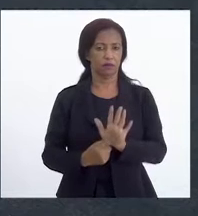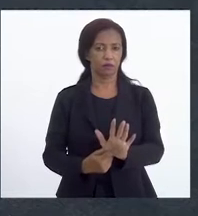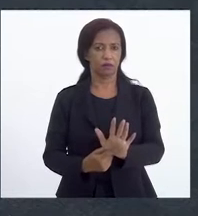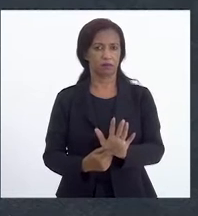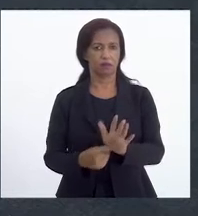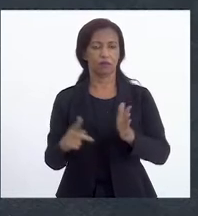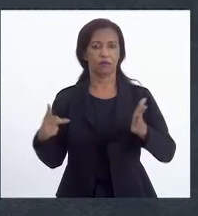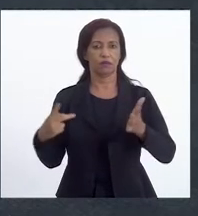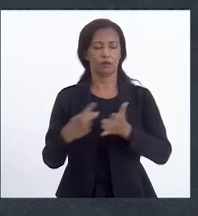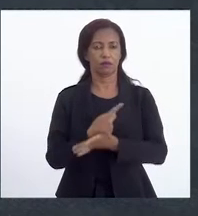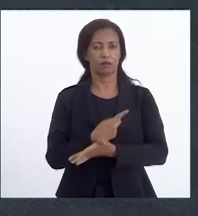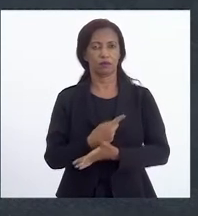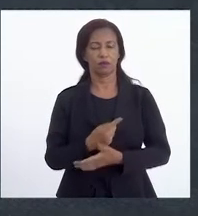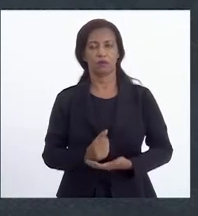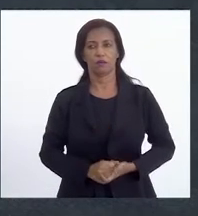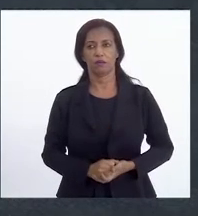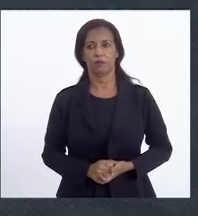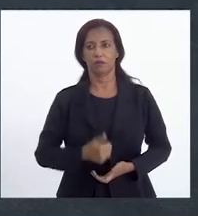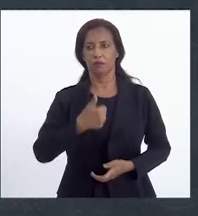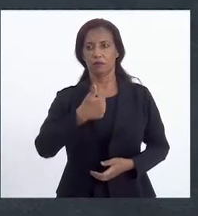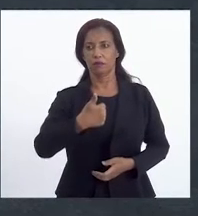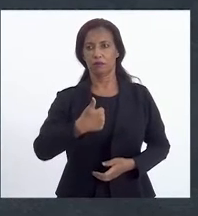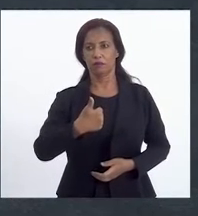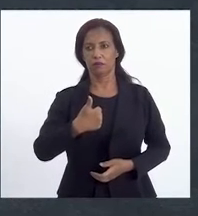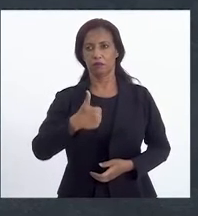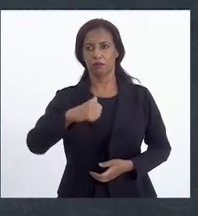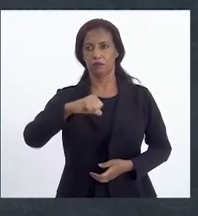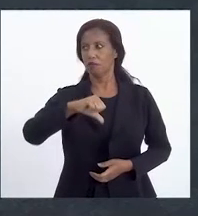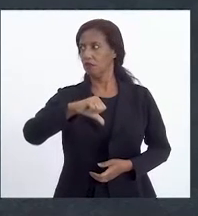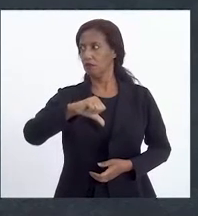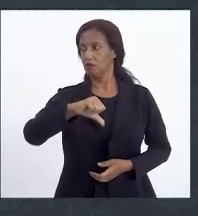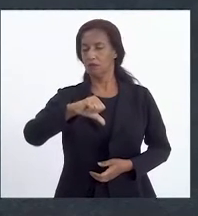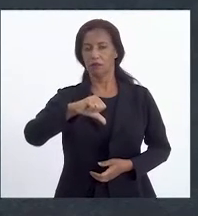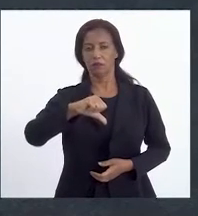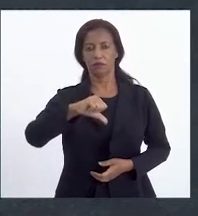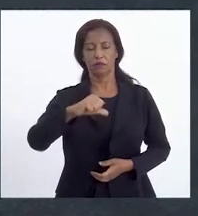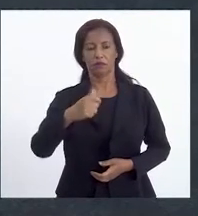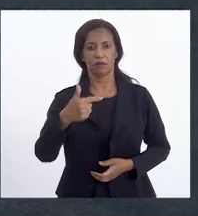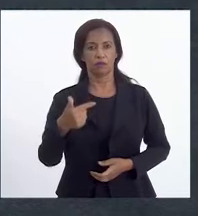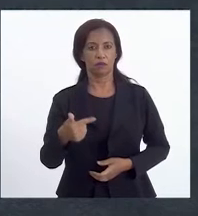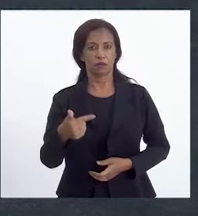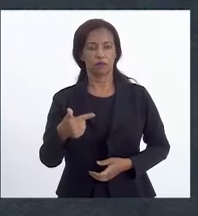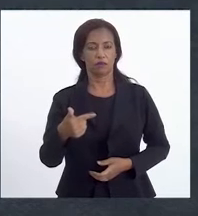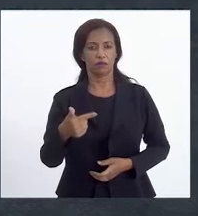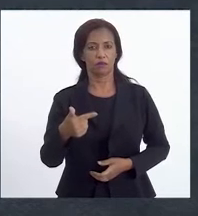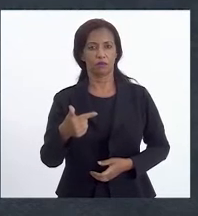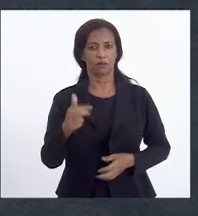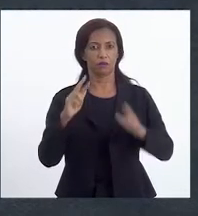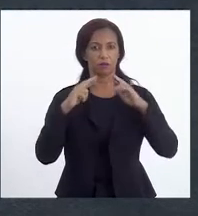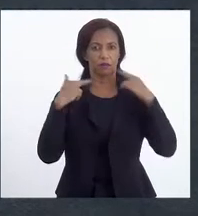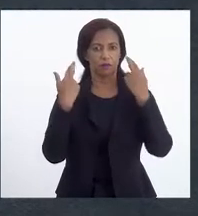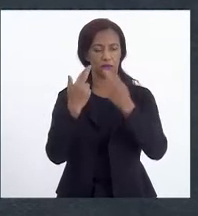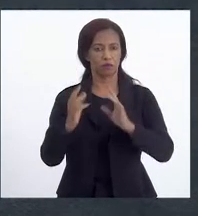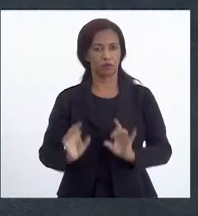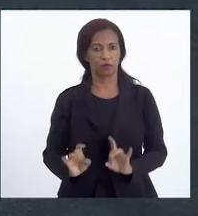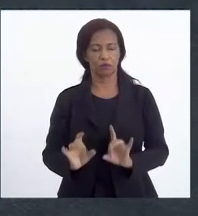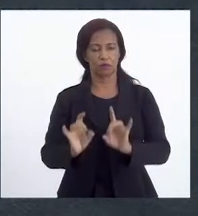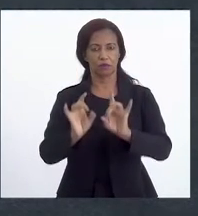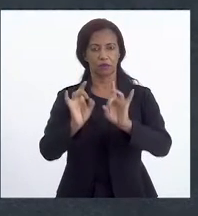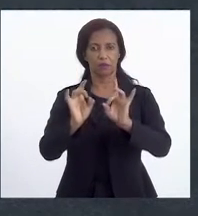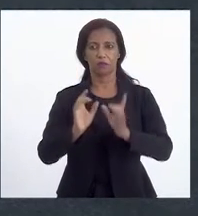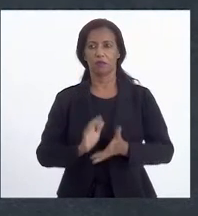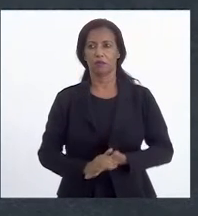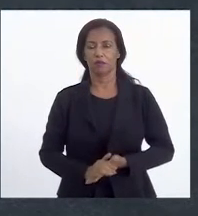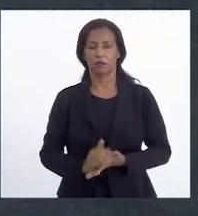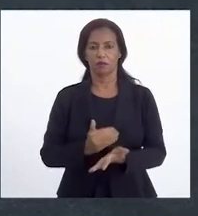o ocorrido na 190ª segunda sessão extraordinária